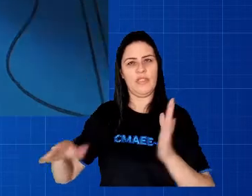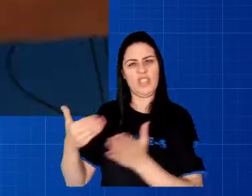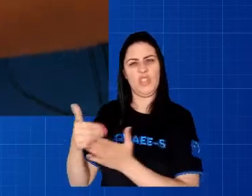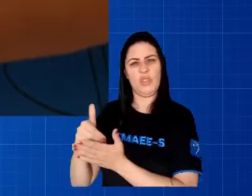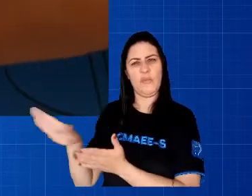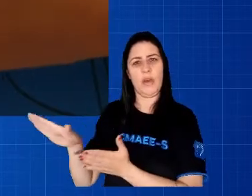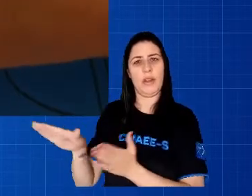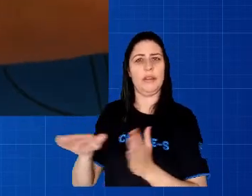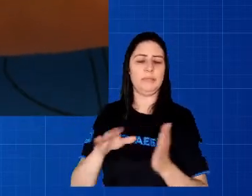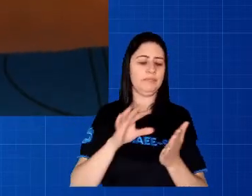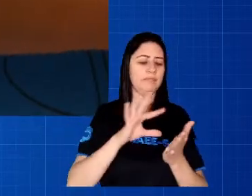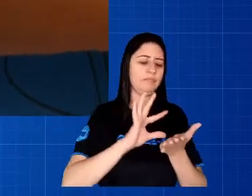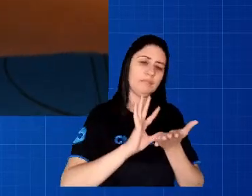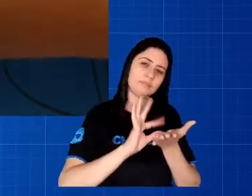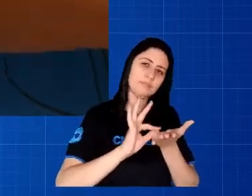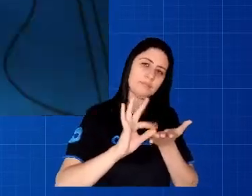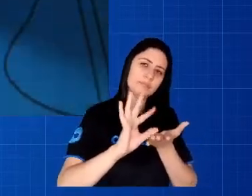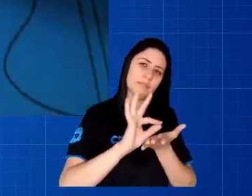lado.